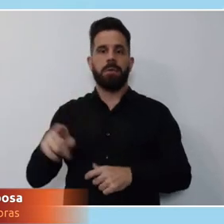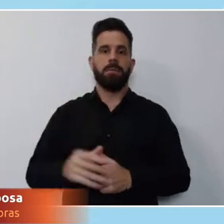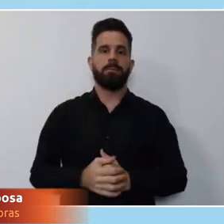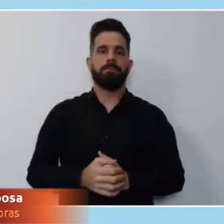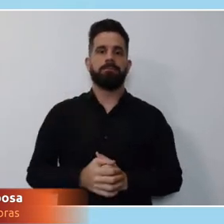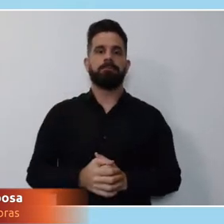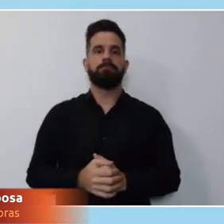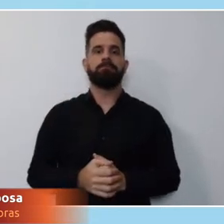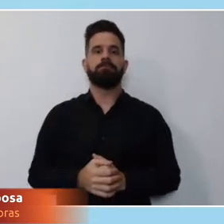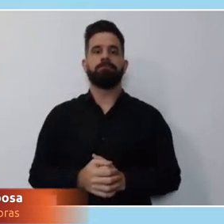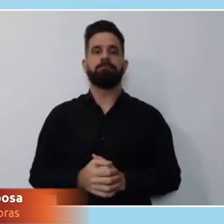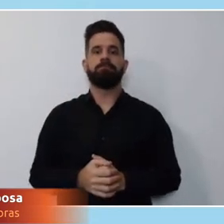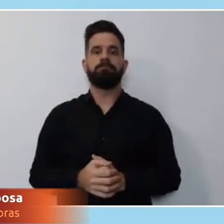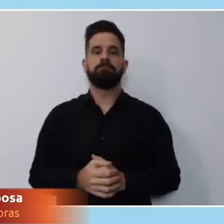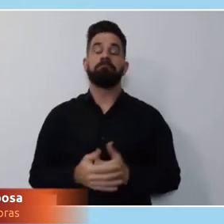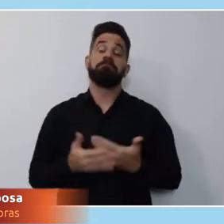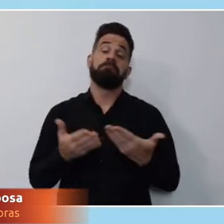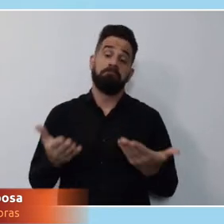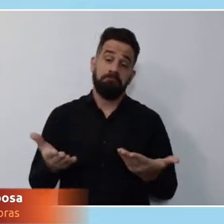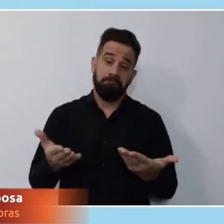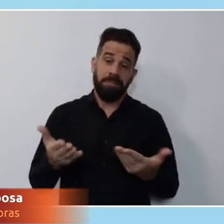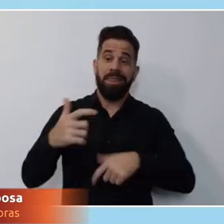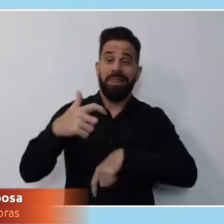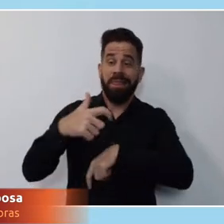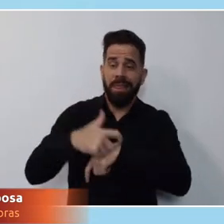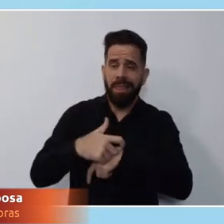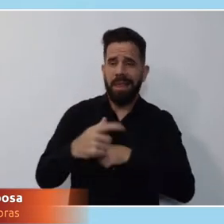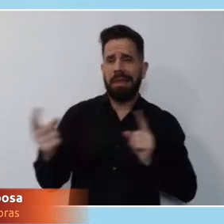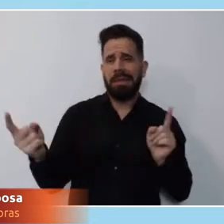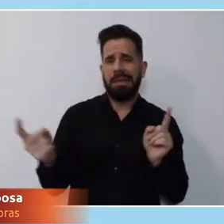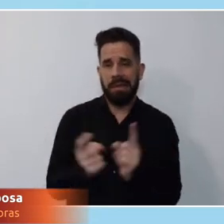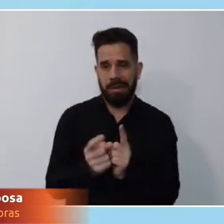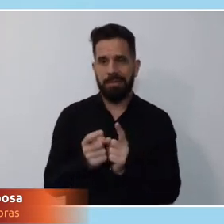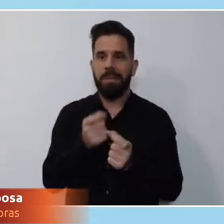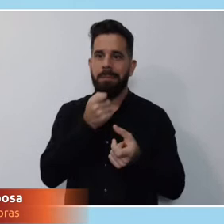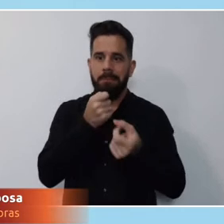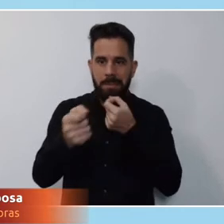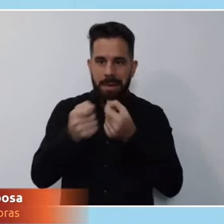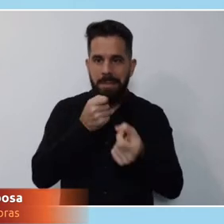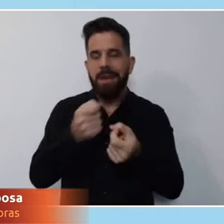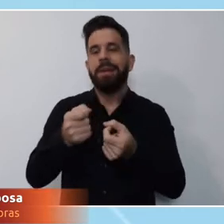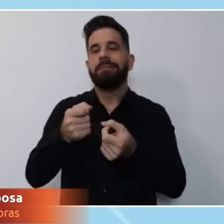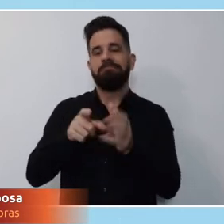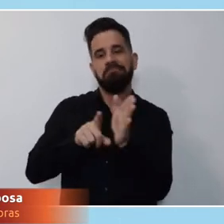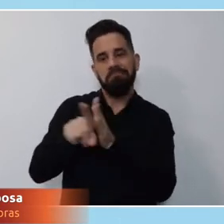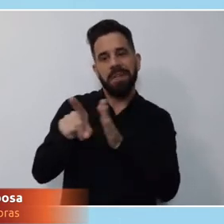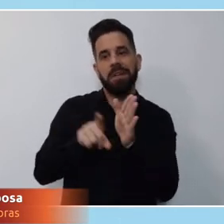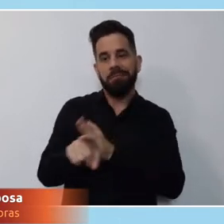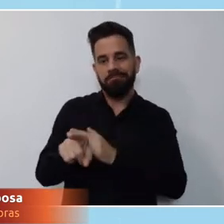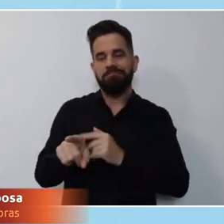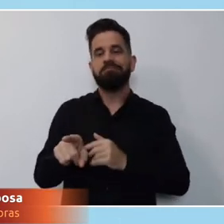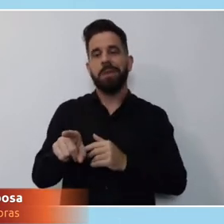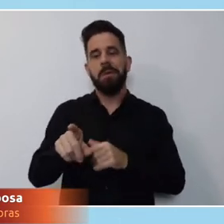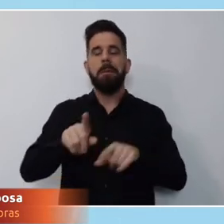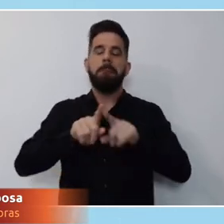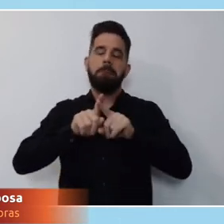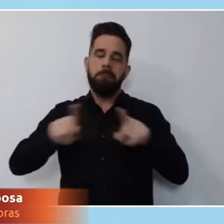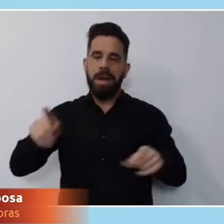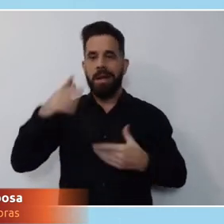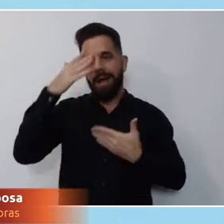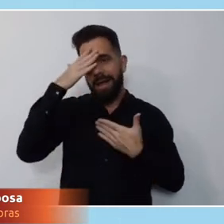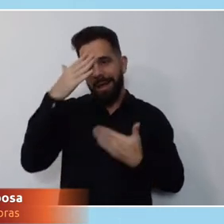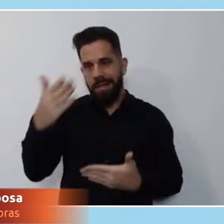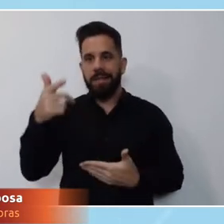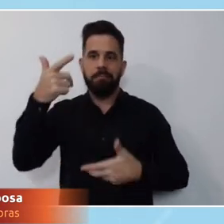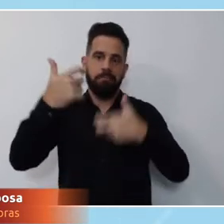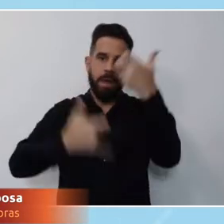Bom, professora, nosso tempo de entrevista está chegando ao fim, mas eu agradeço todas as explicações que a senhora deu. A gente vai continuar acompanhando,